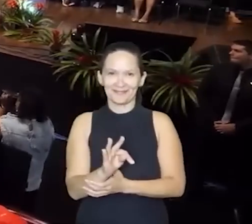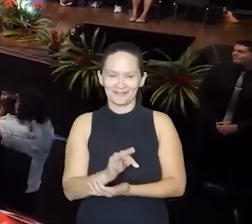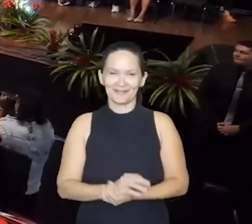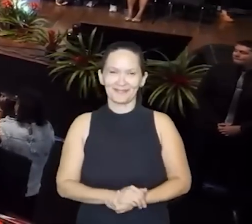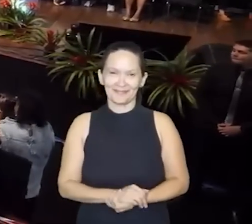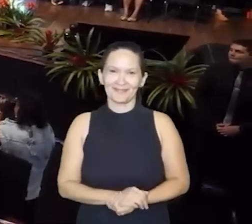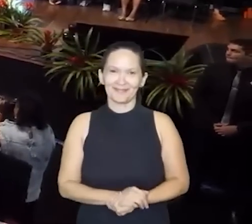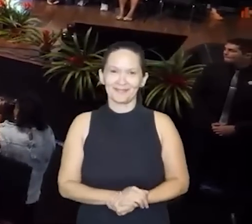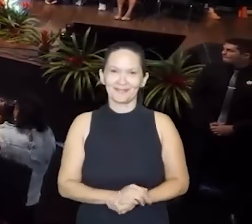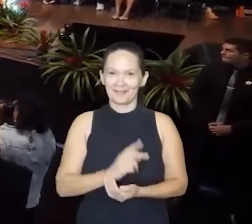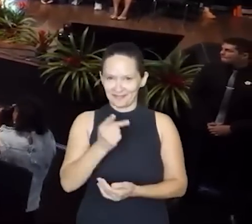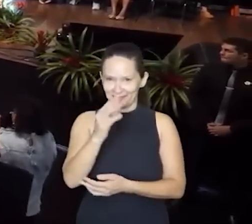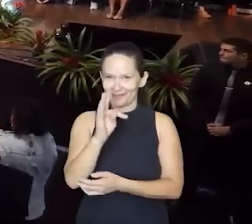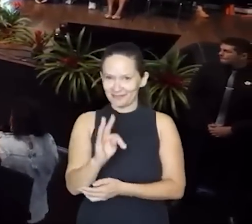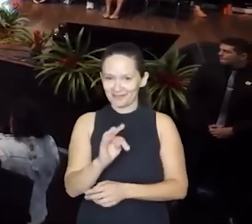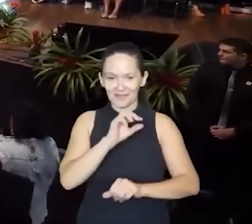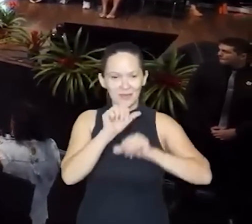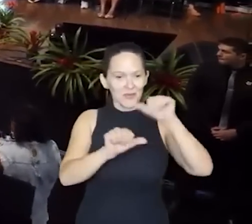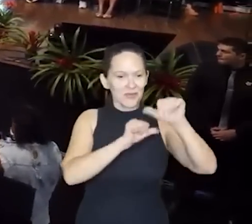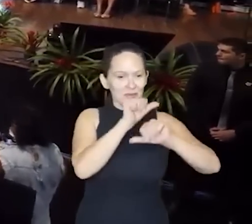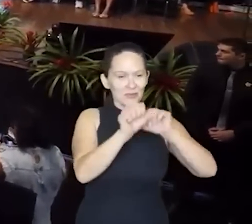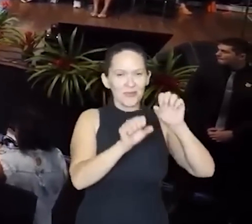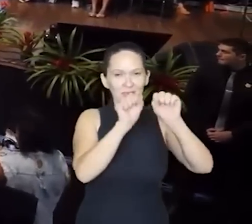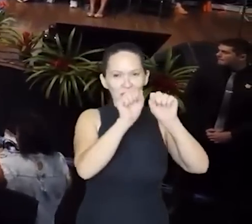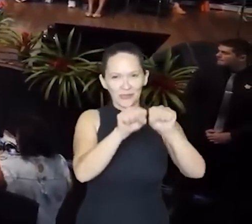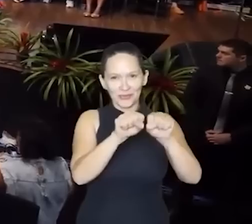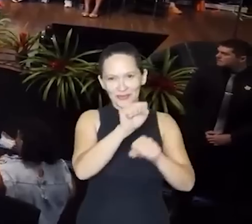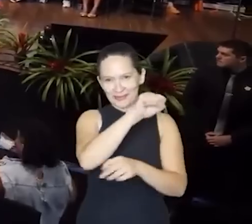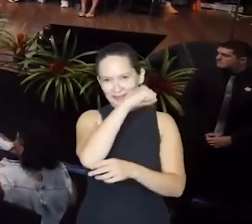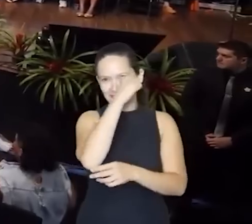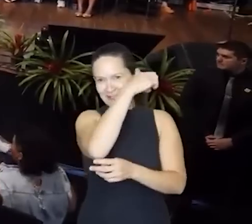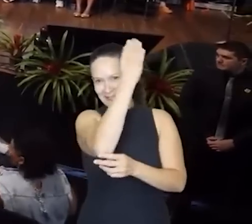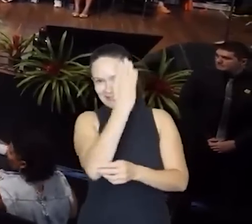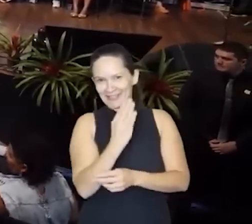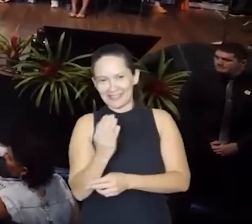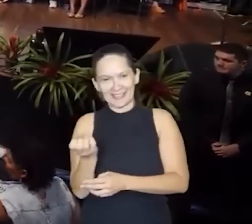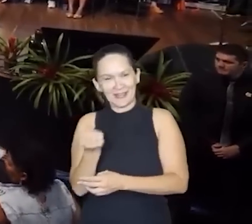O PT mudou sim o Brasil, com novas